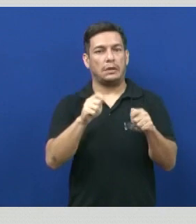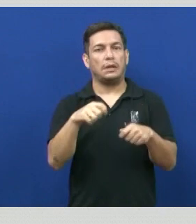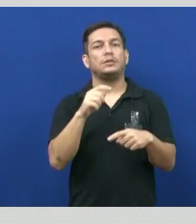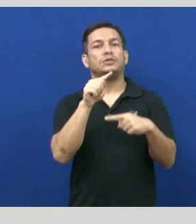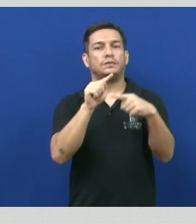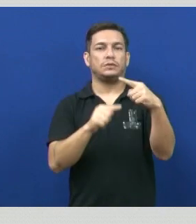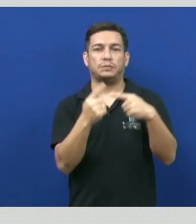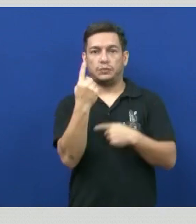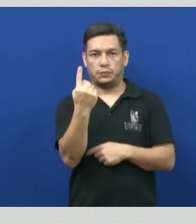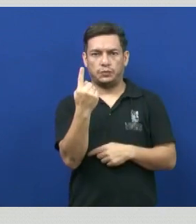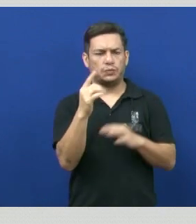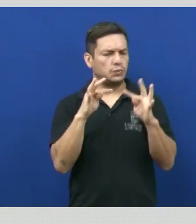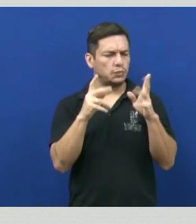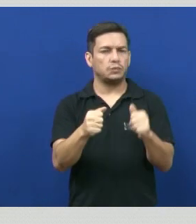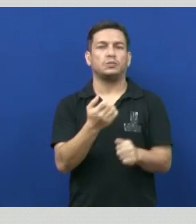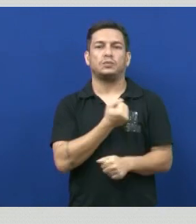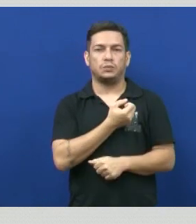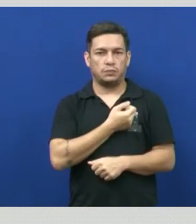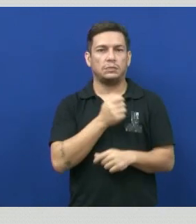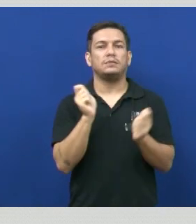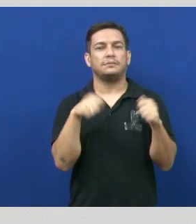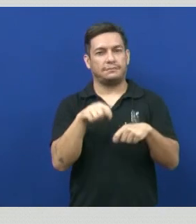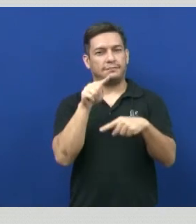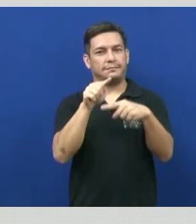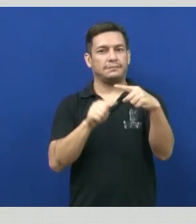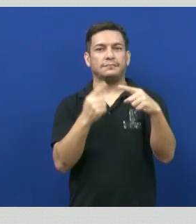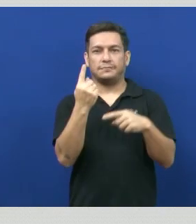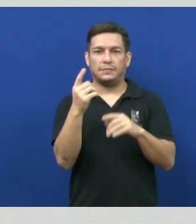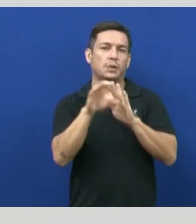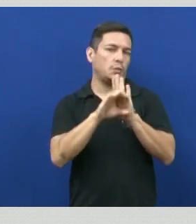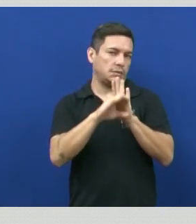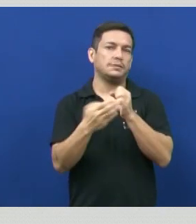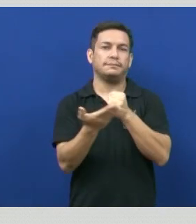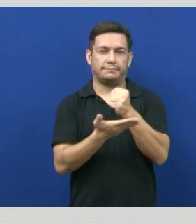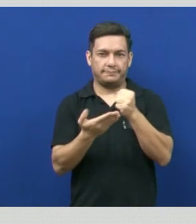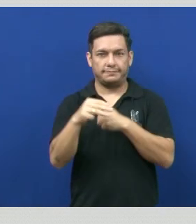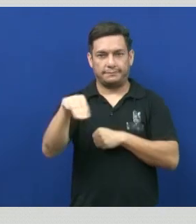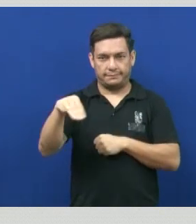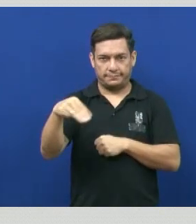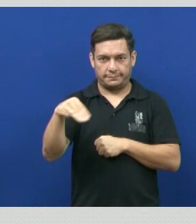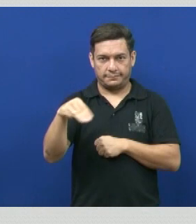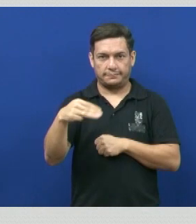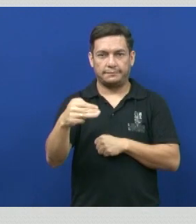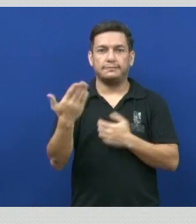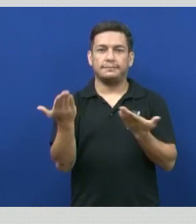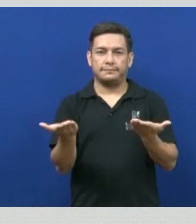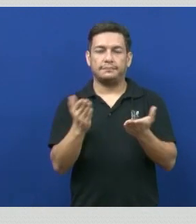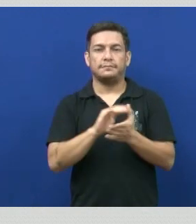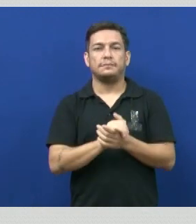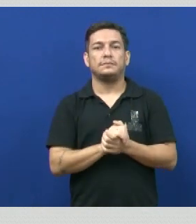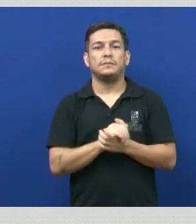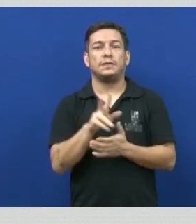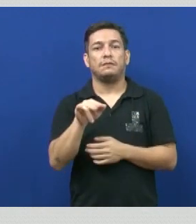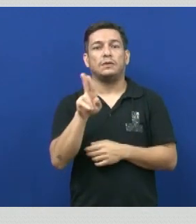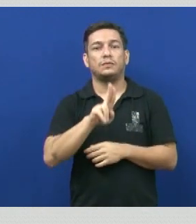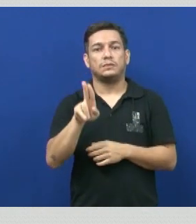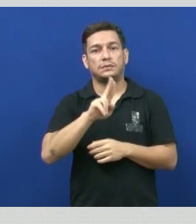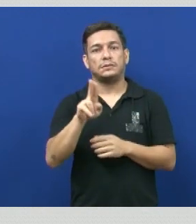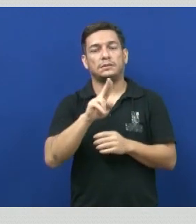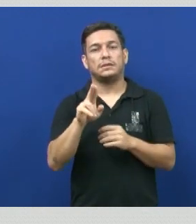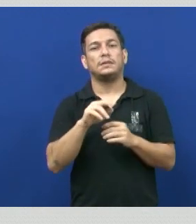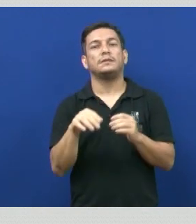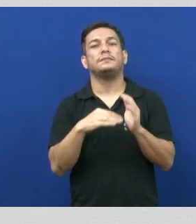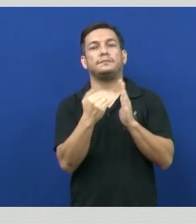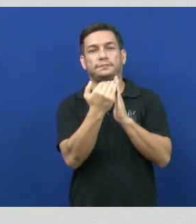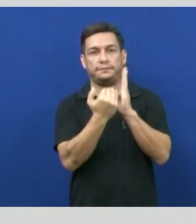1. Todo número é divisível por 1. Esse é um conceito básico da matemática. E aí a gente vai utilizando os critérios que vimos